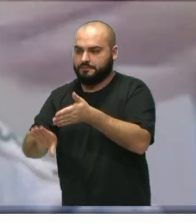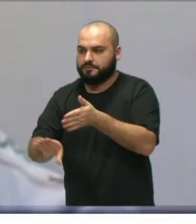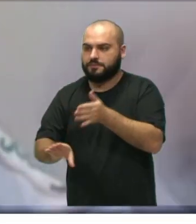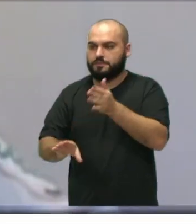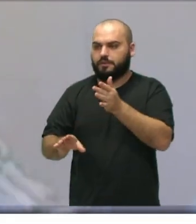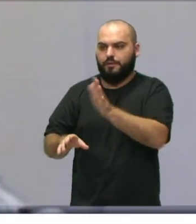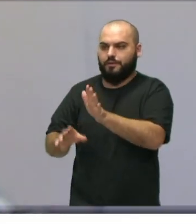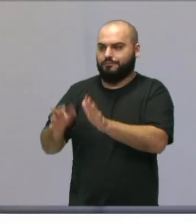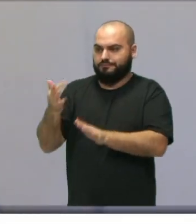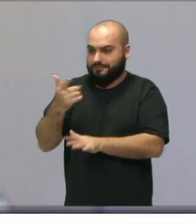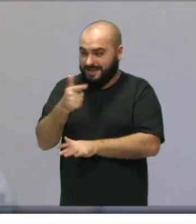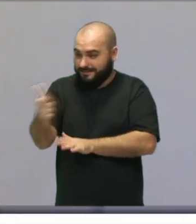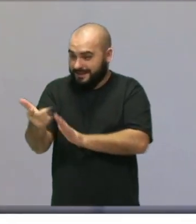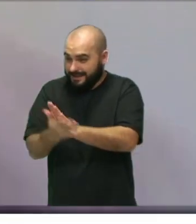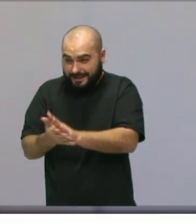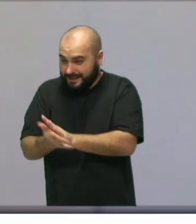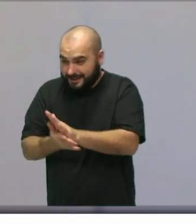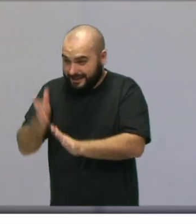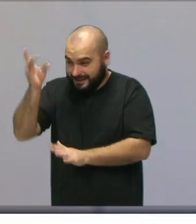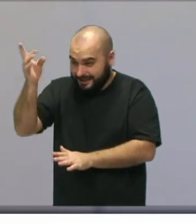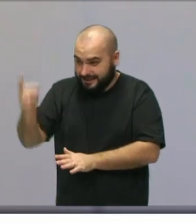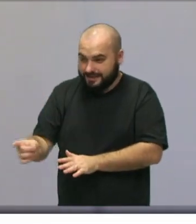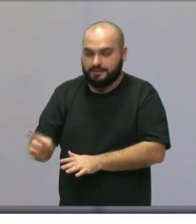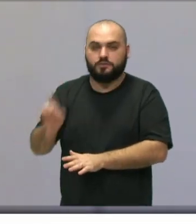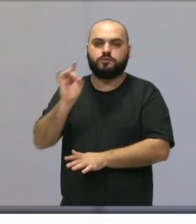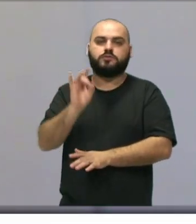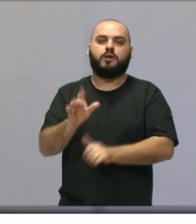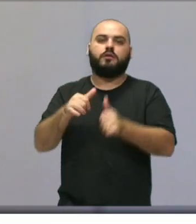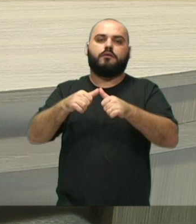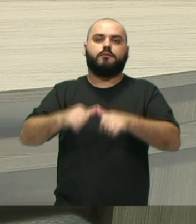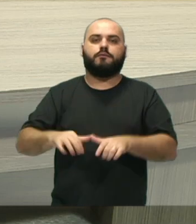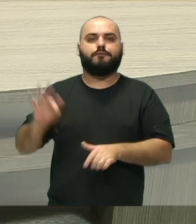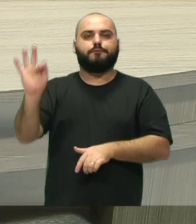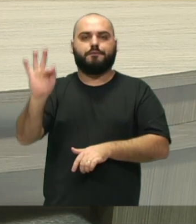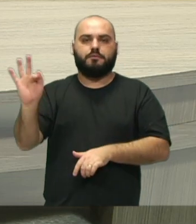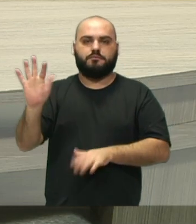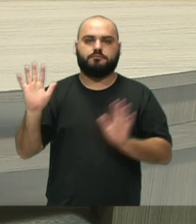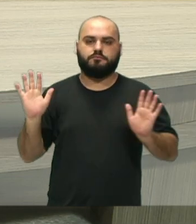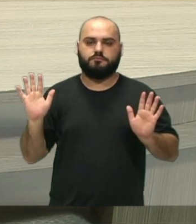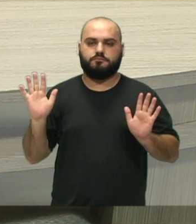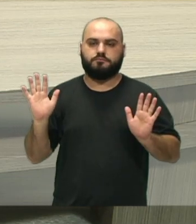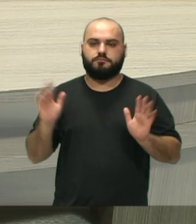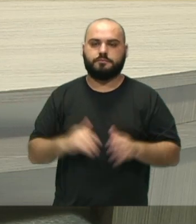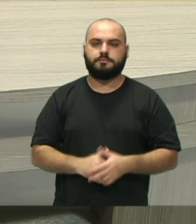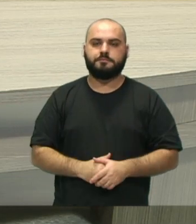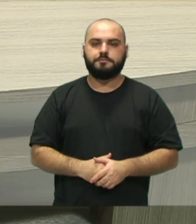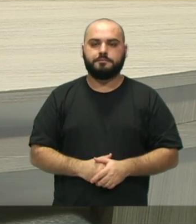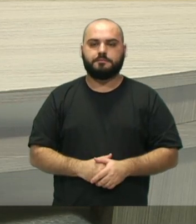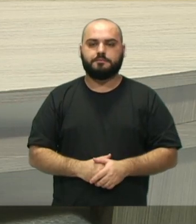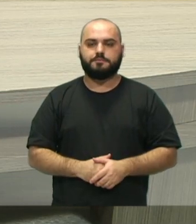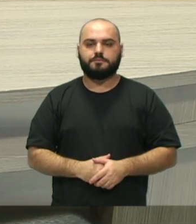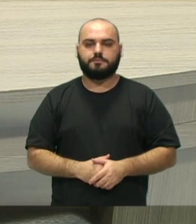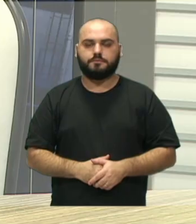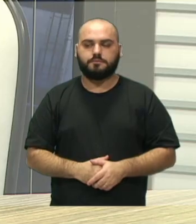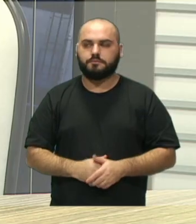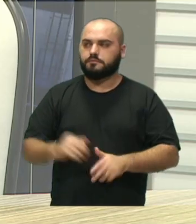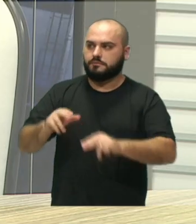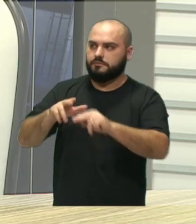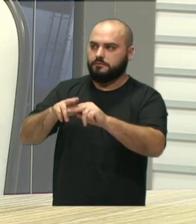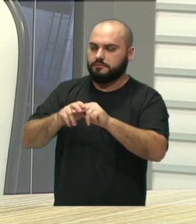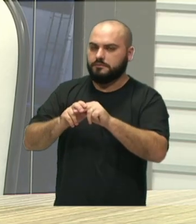não tem nada disso, então o que resta é a fibromialgia. Então, é possível que a